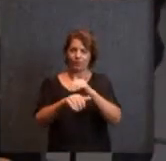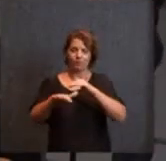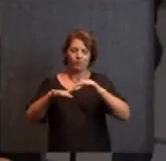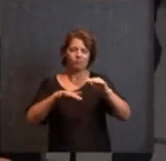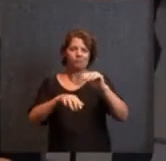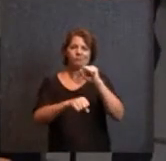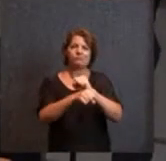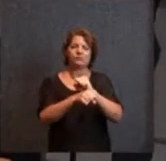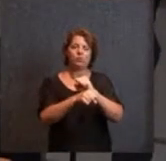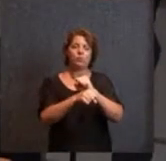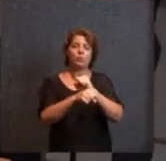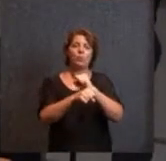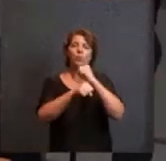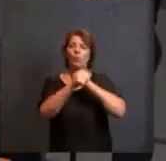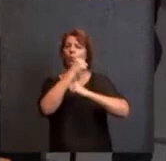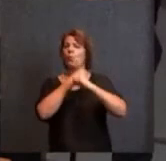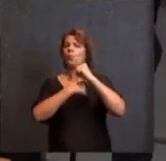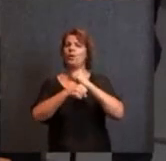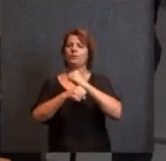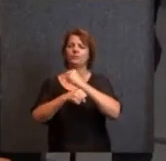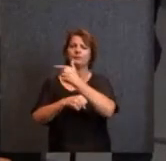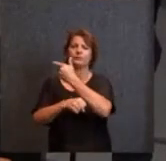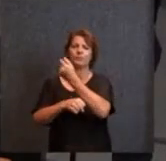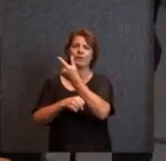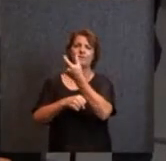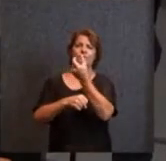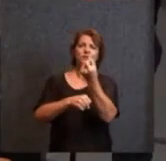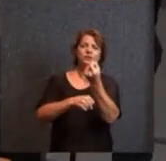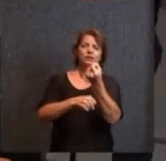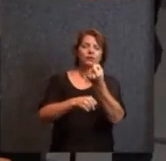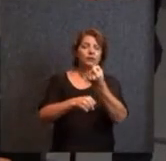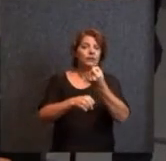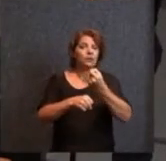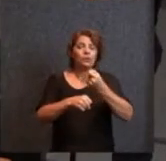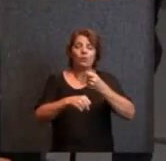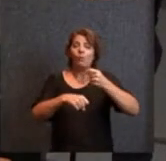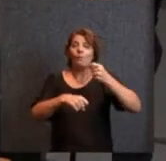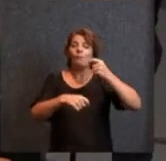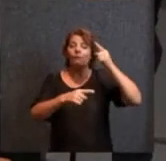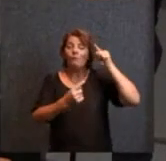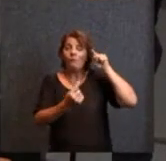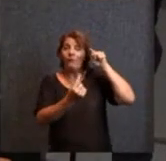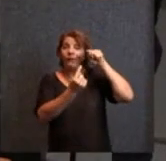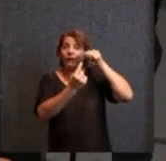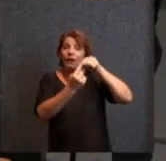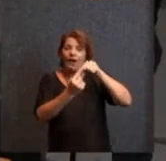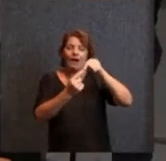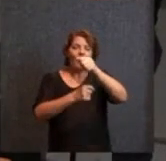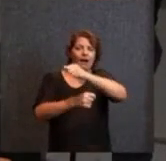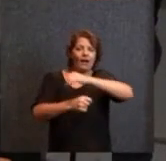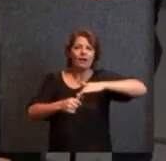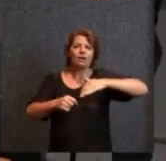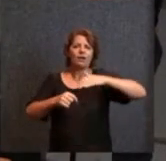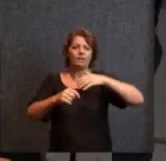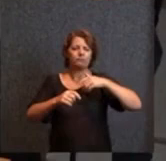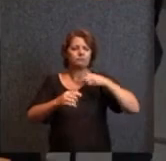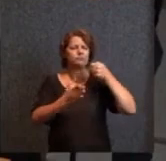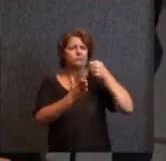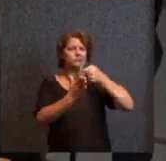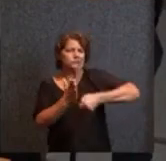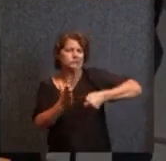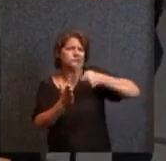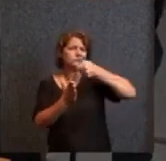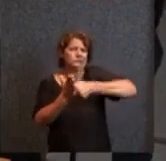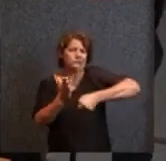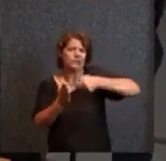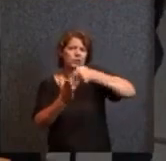2020 foi um ano no qual nós, efetivamente, não tivemos nenhum tipo de ação importante, a não ser a busca pelas alternativas